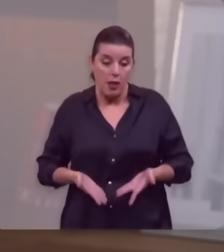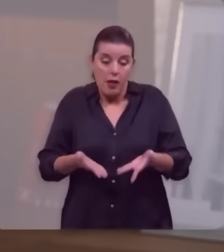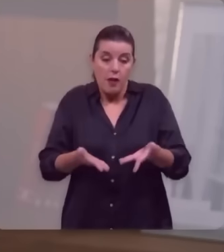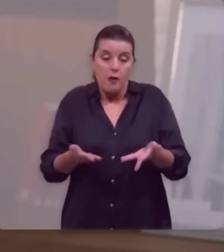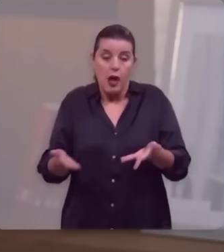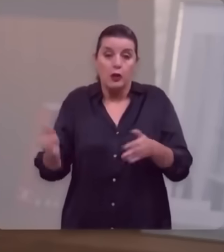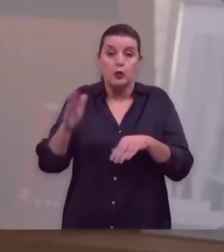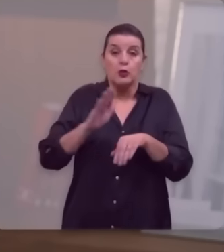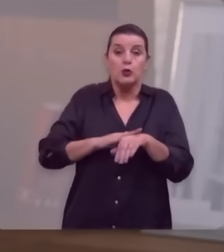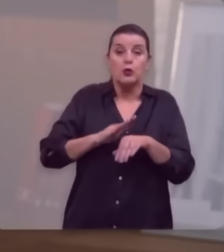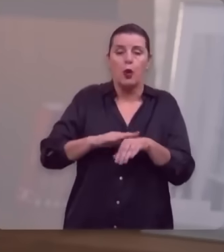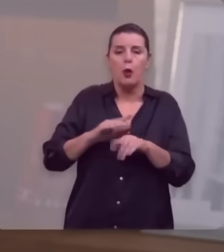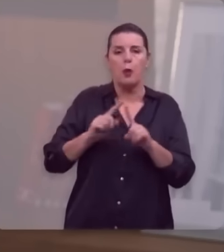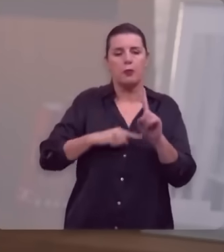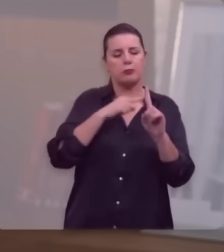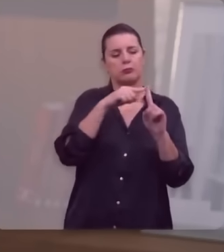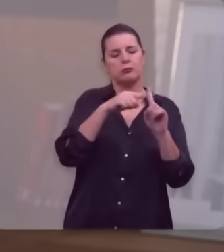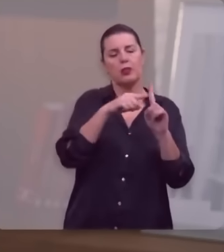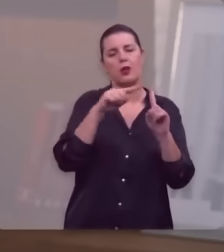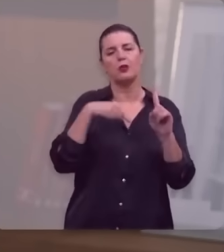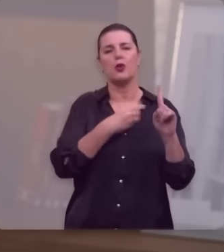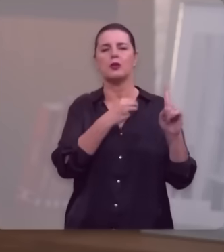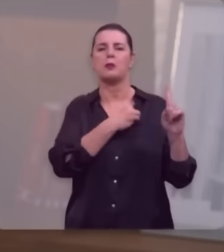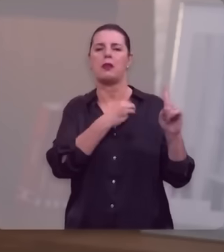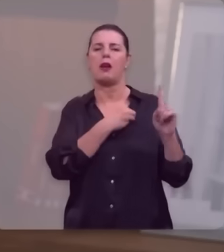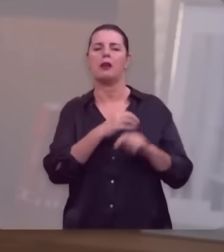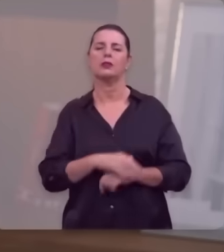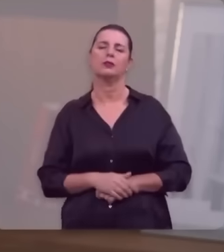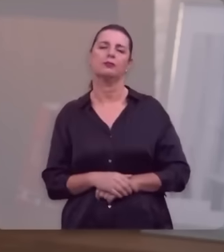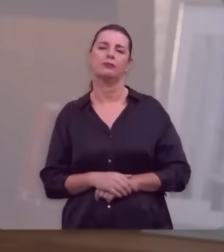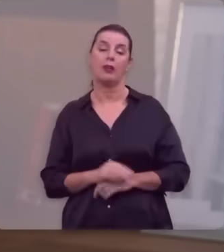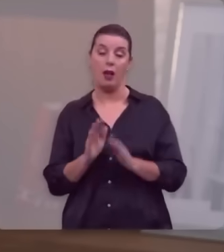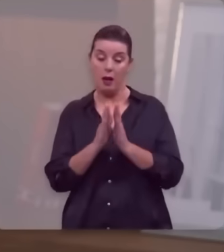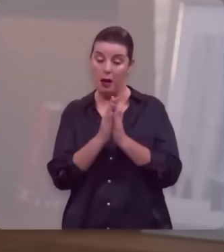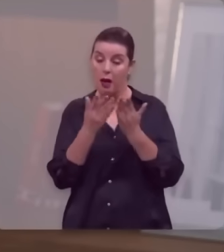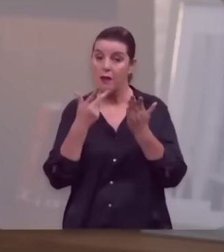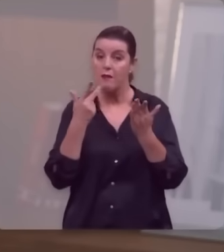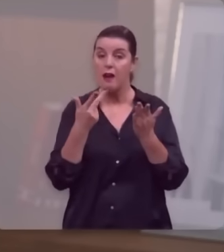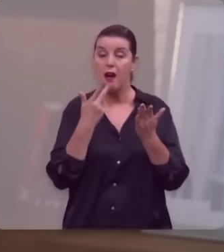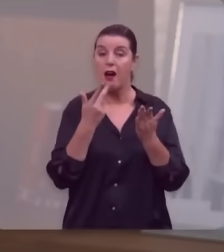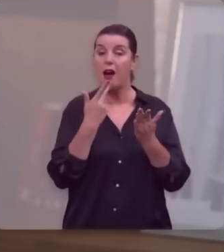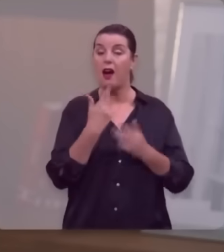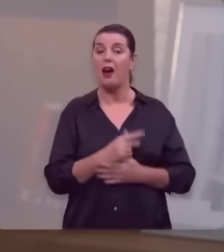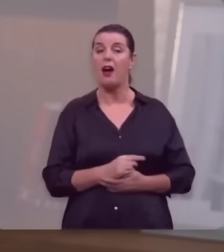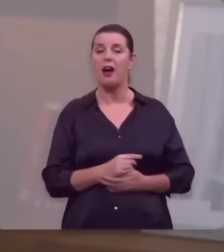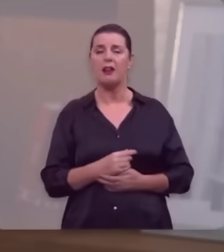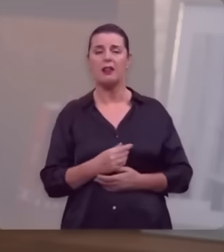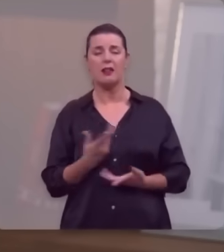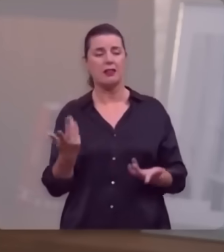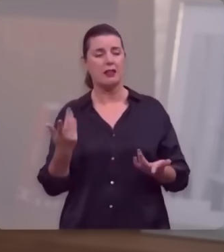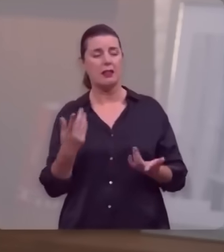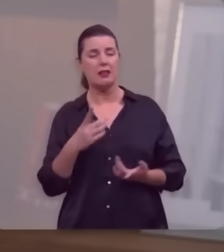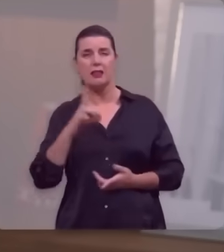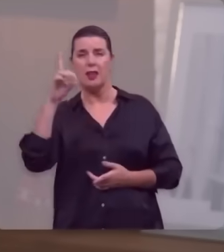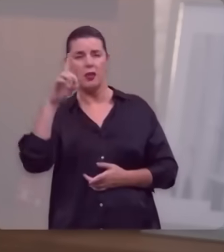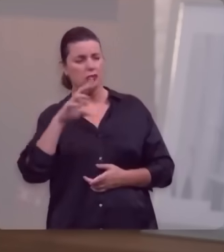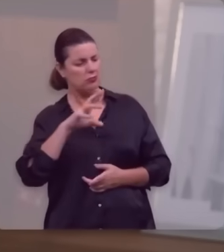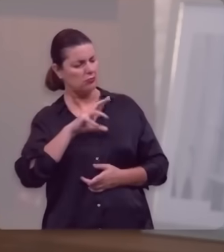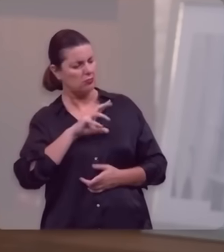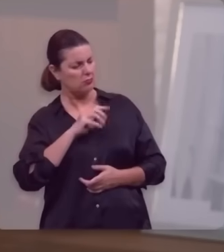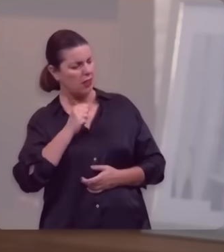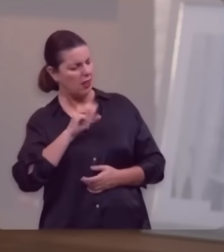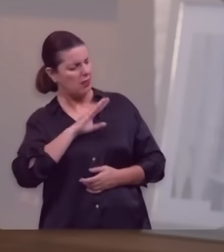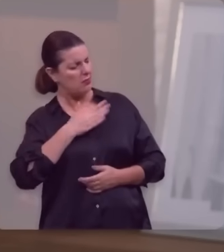corpo no Madeiro os nossos pecados diz a escritura que agradou o pai moelo na